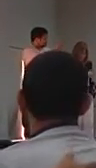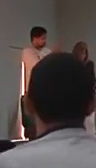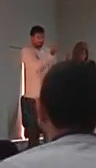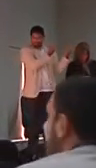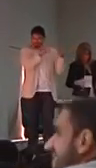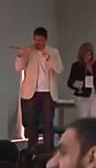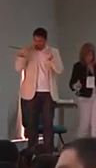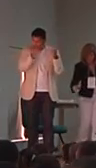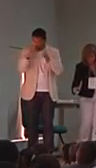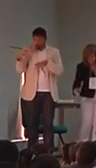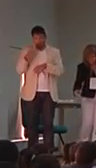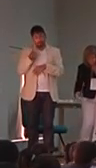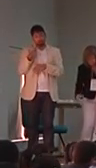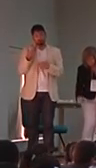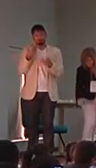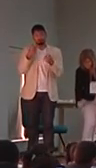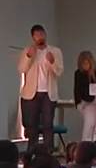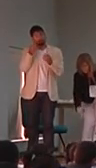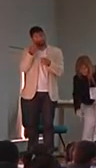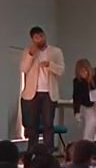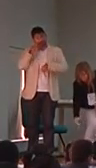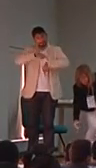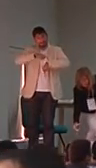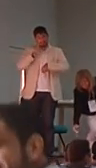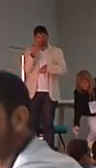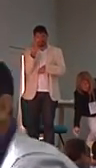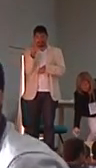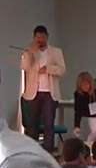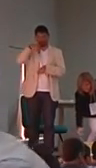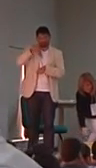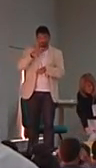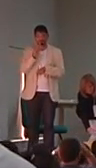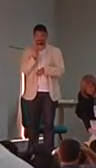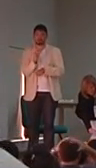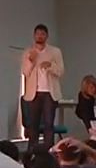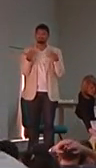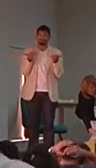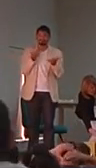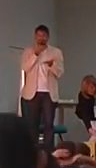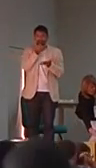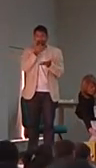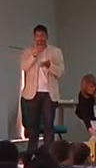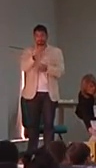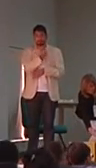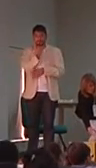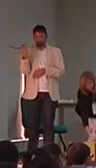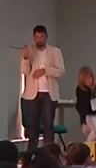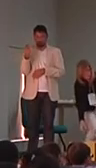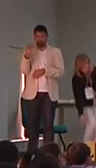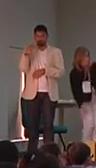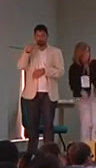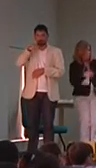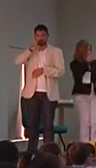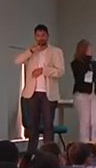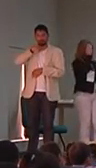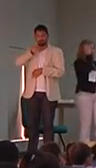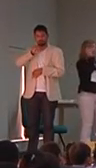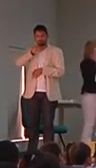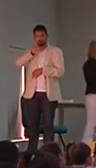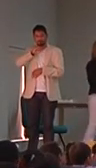3 minutos, fazer uma apresentação da minha pessoa, não é? Meu nome, José Mário de Araújo